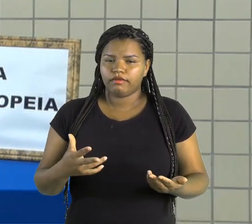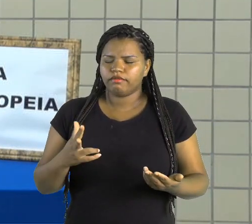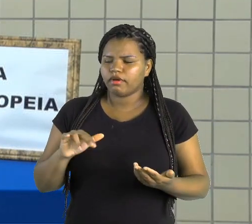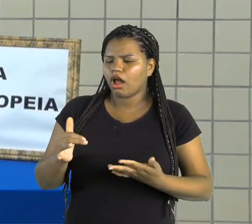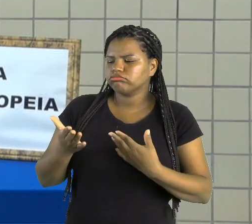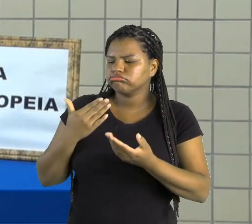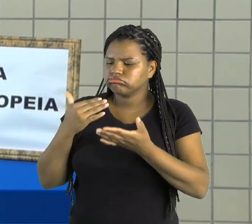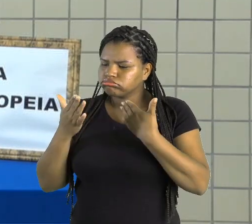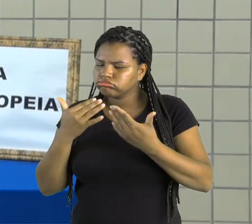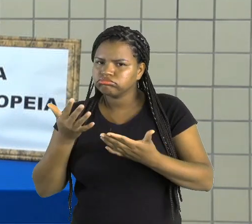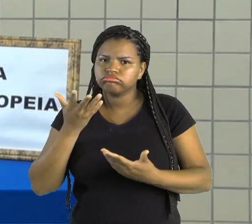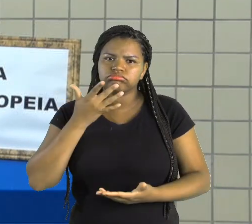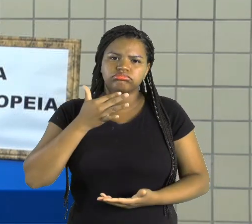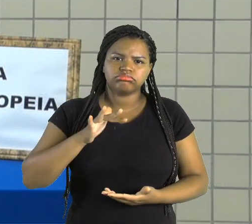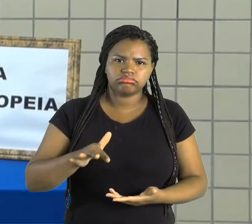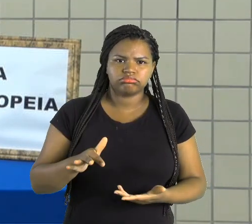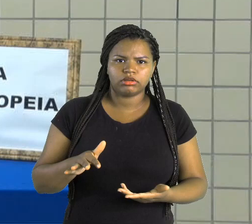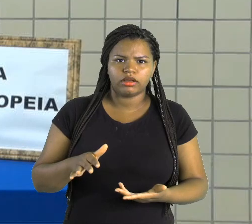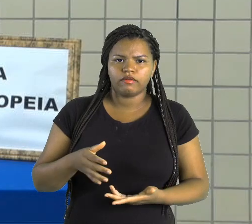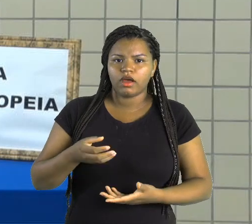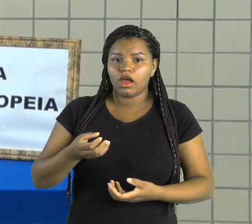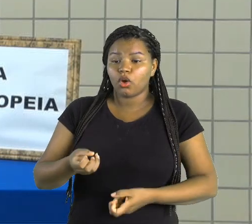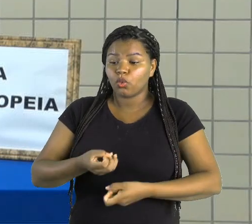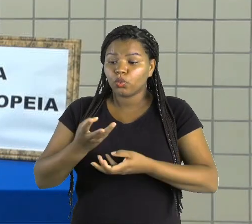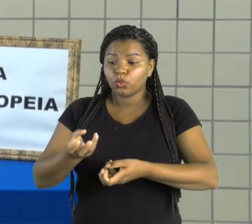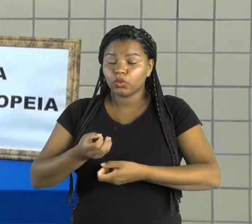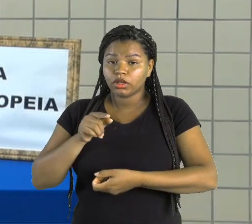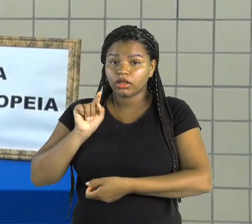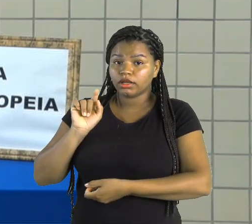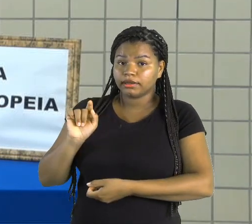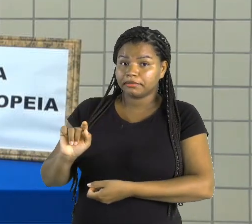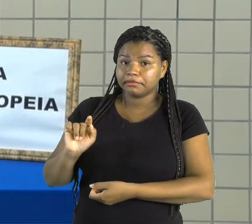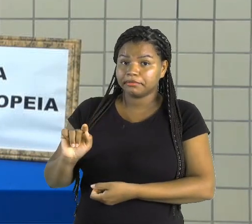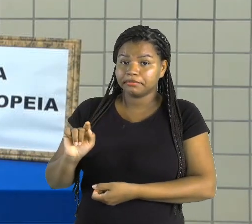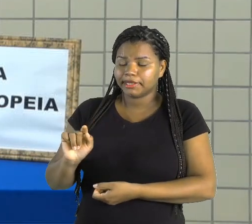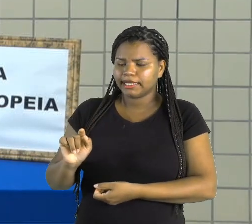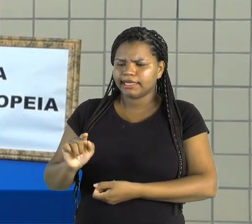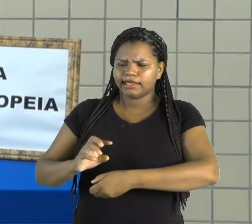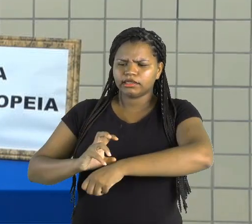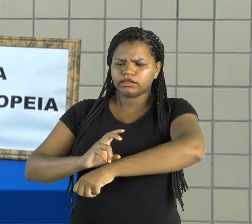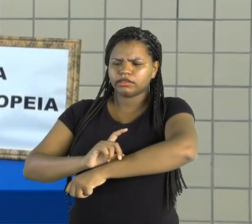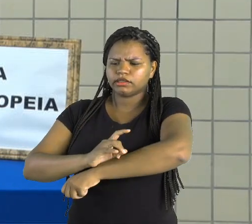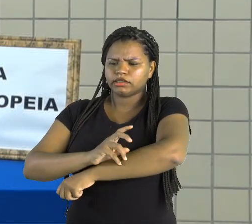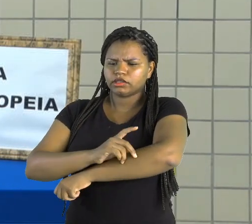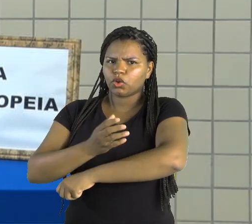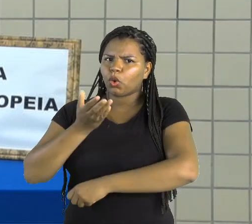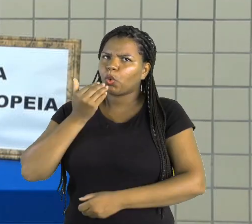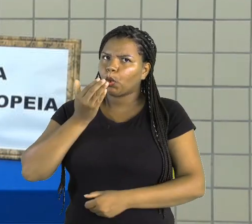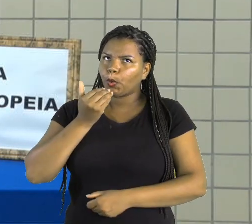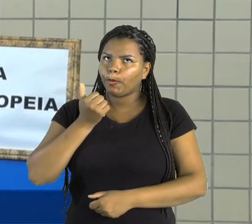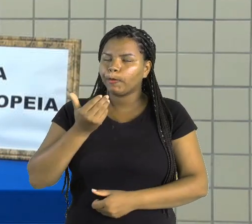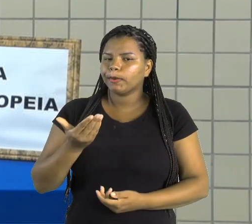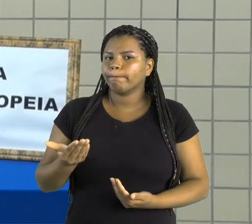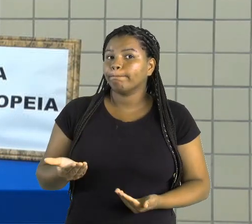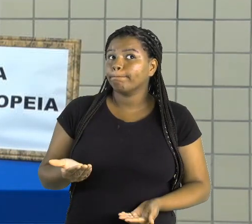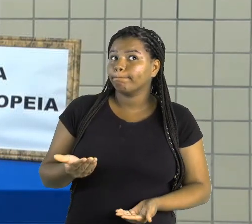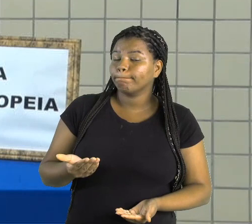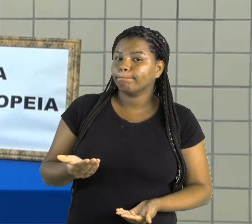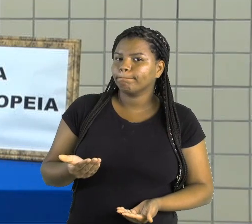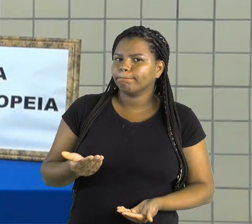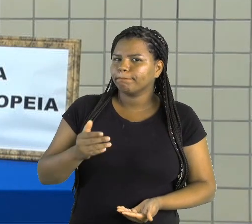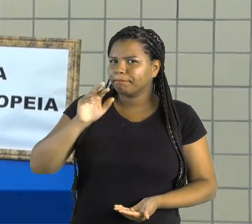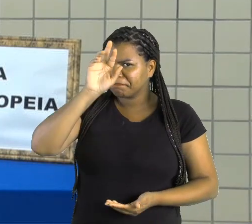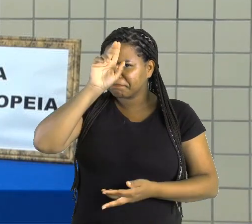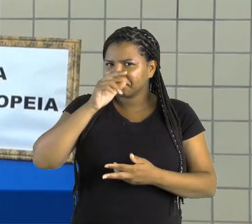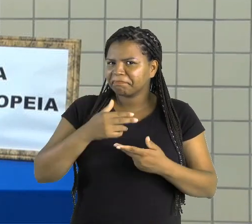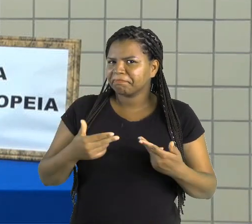com a sua criança e vai contar para ela que a centopeia se alimenta de